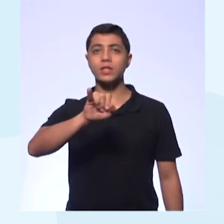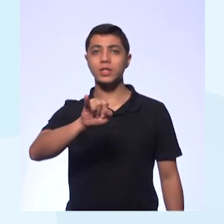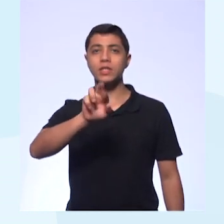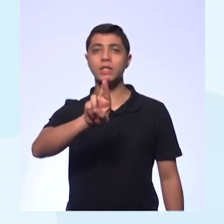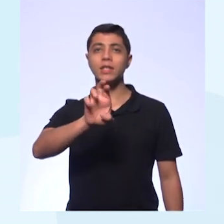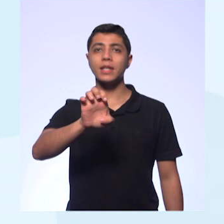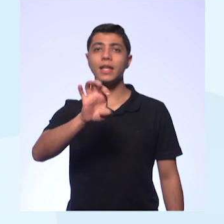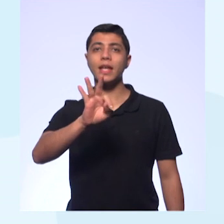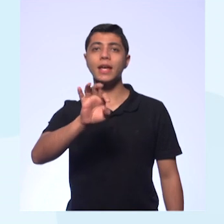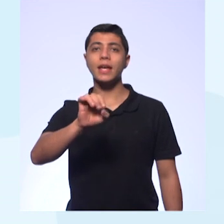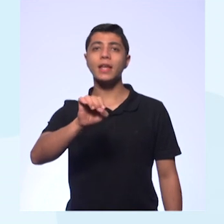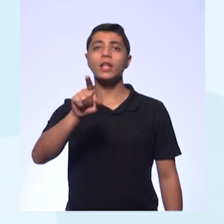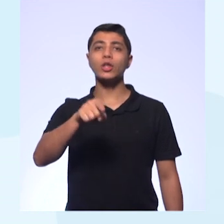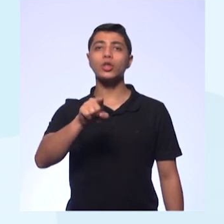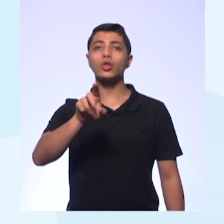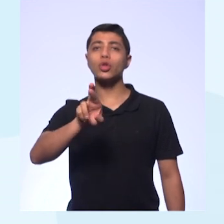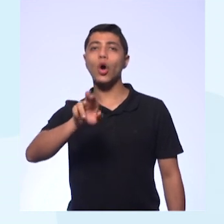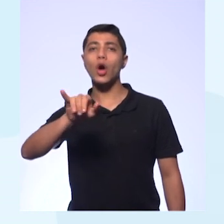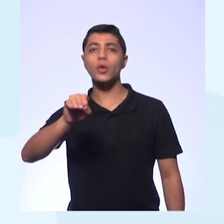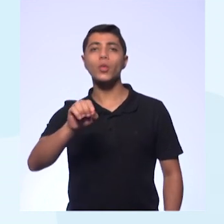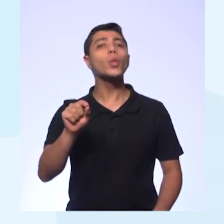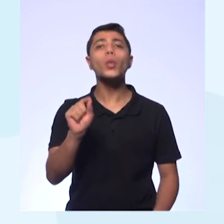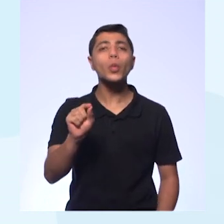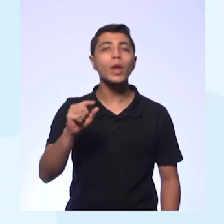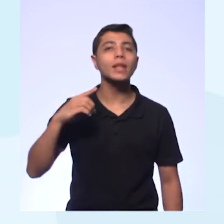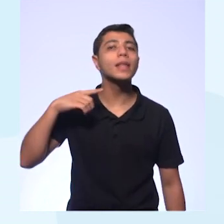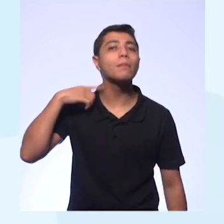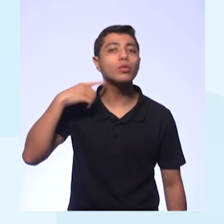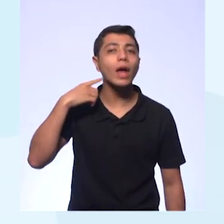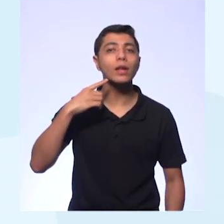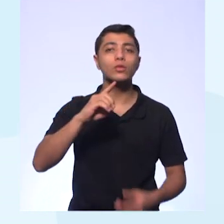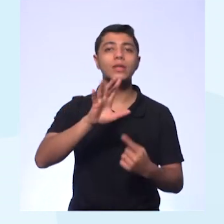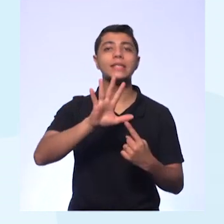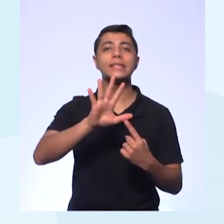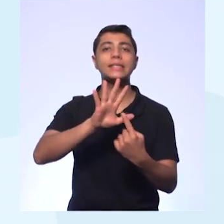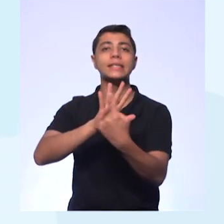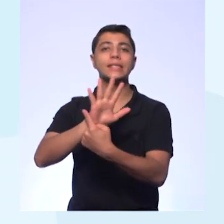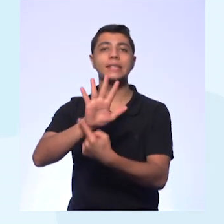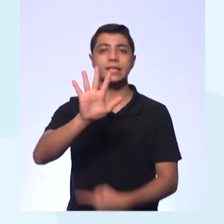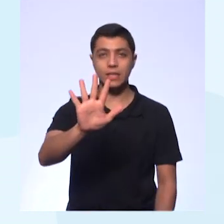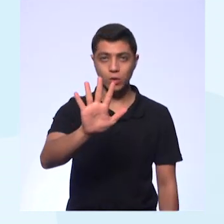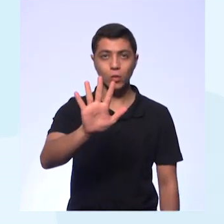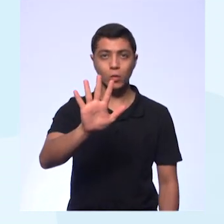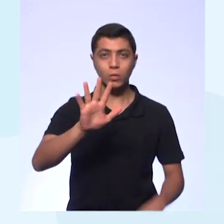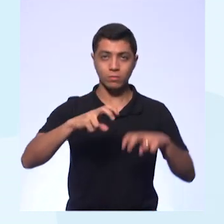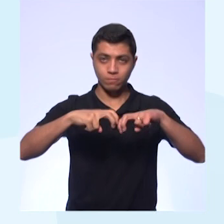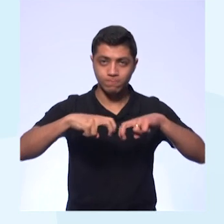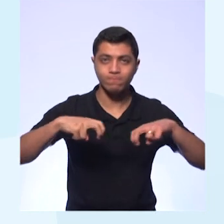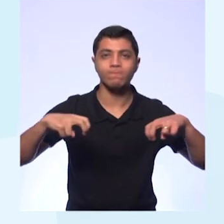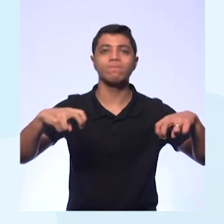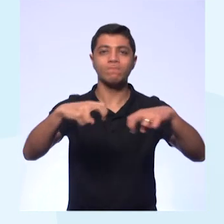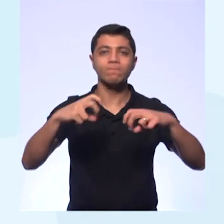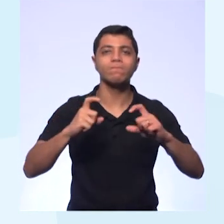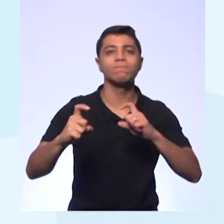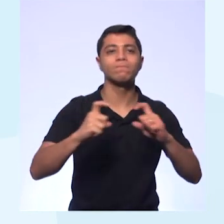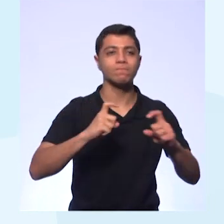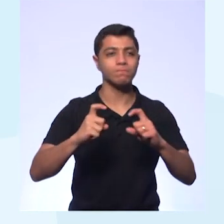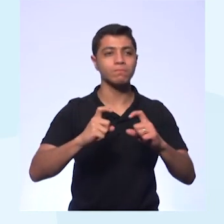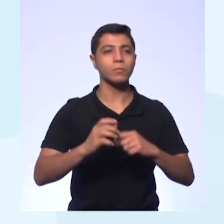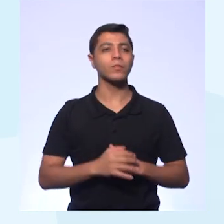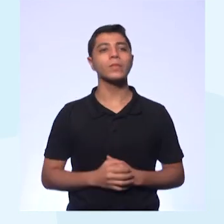e, claro, perseguição contra jacobinos e monarquistas, né? Então, a questão da perseguição